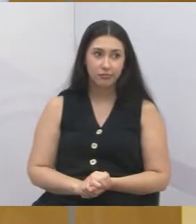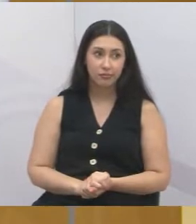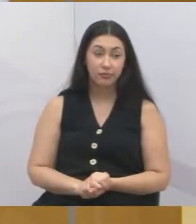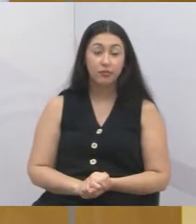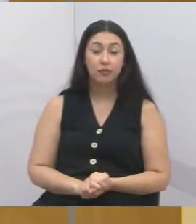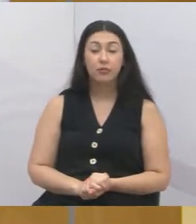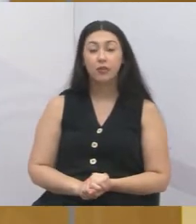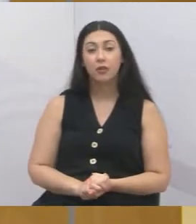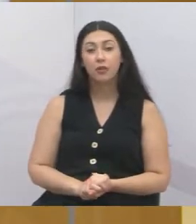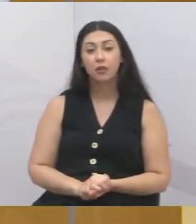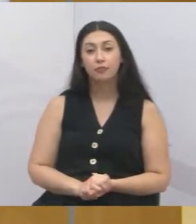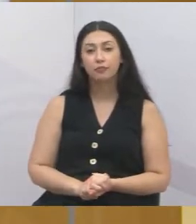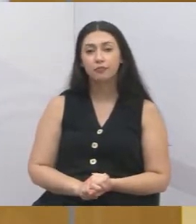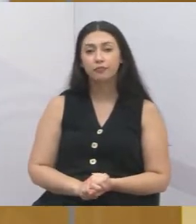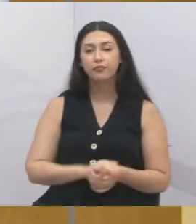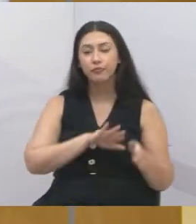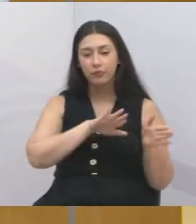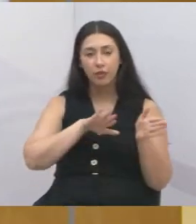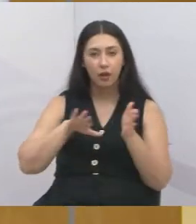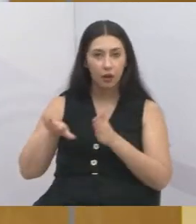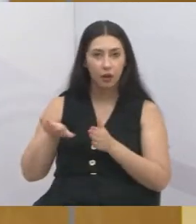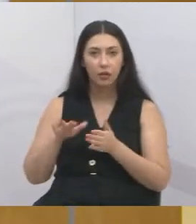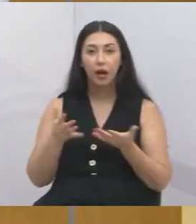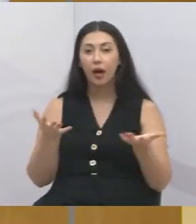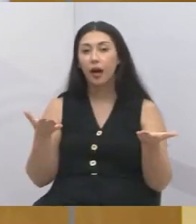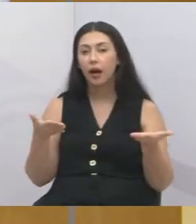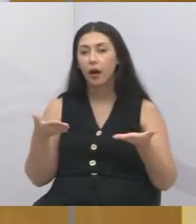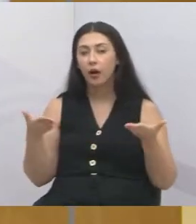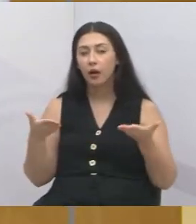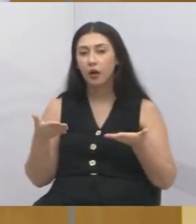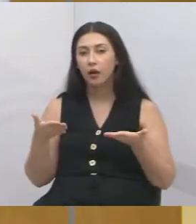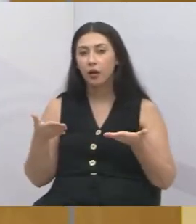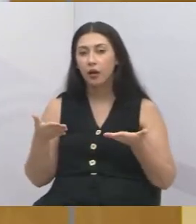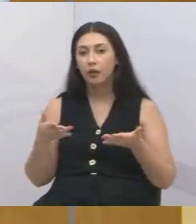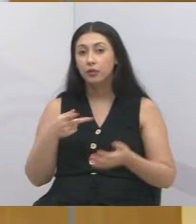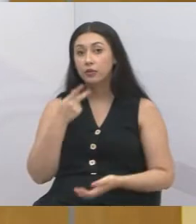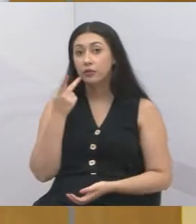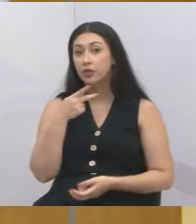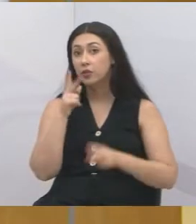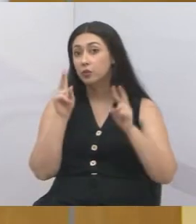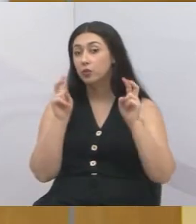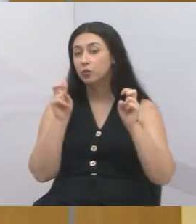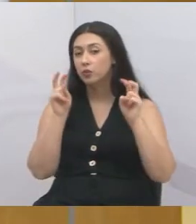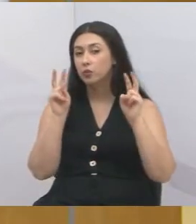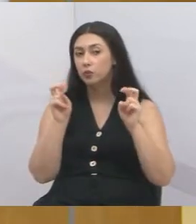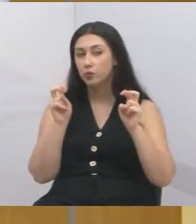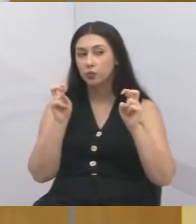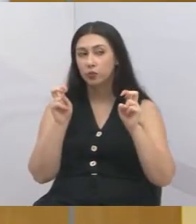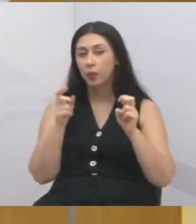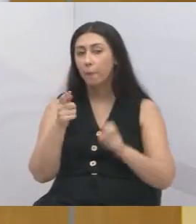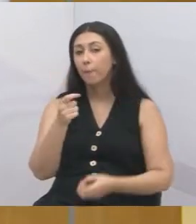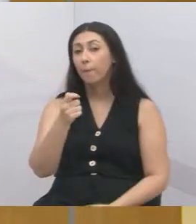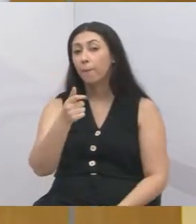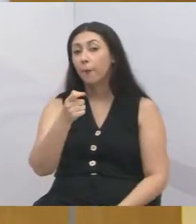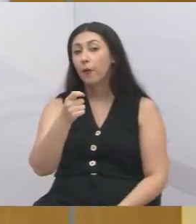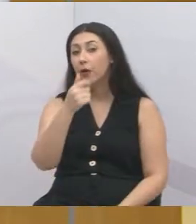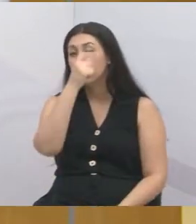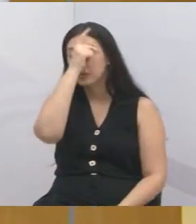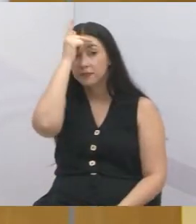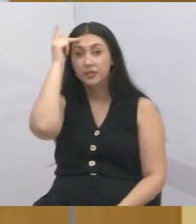Eu quero mudar de assunto e entrar num tema que poucas